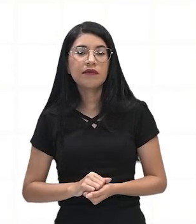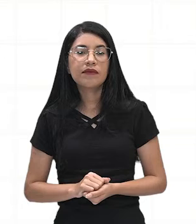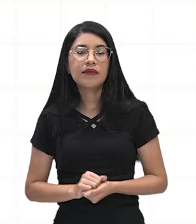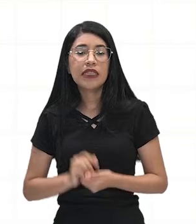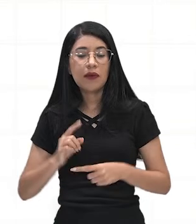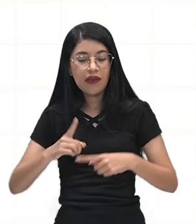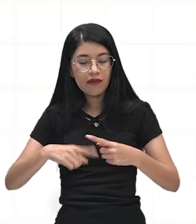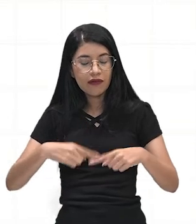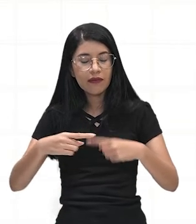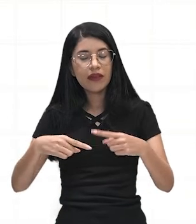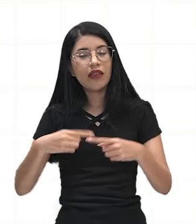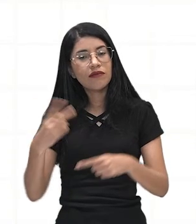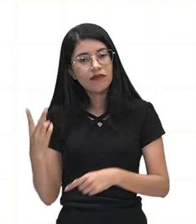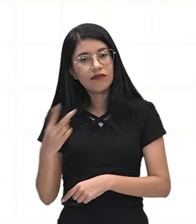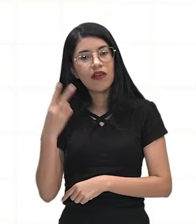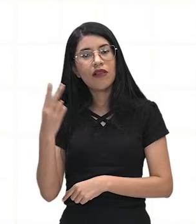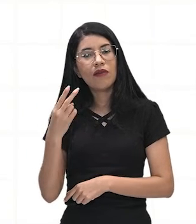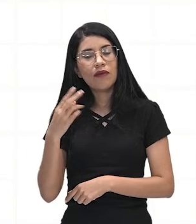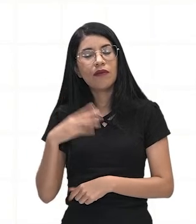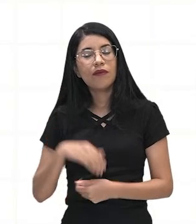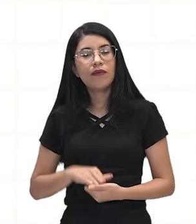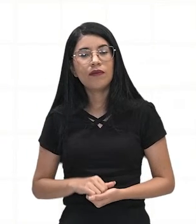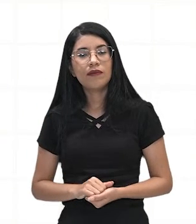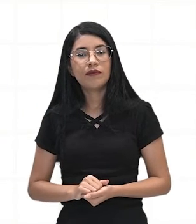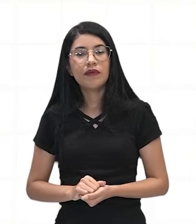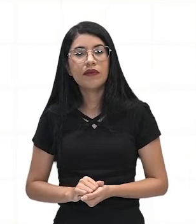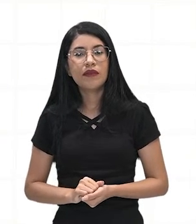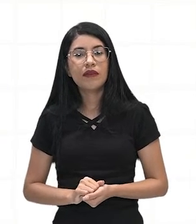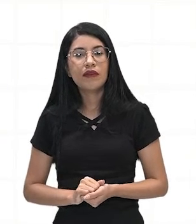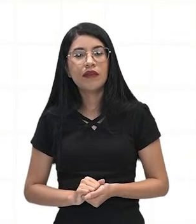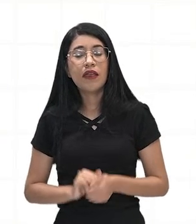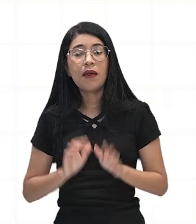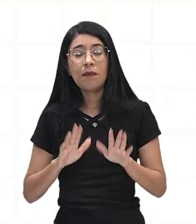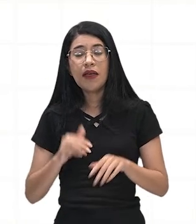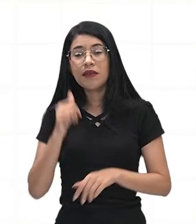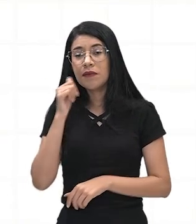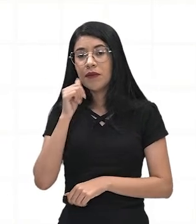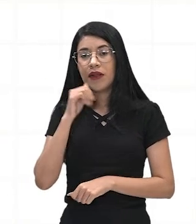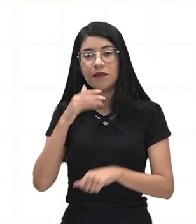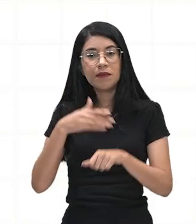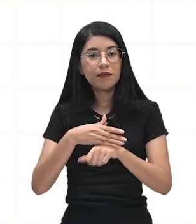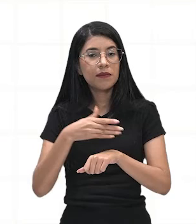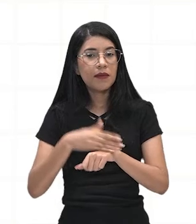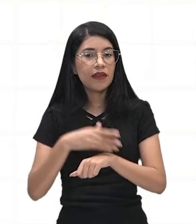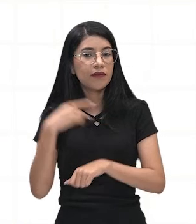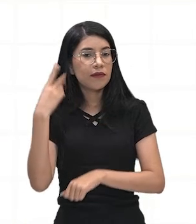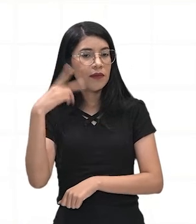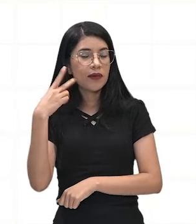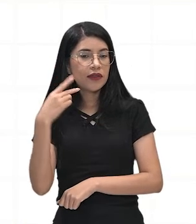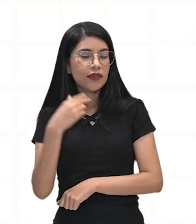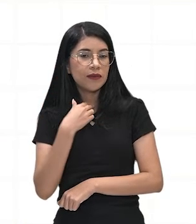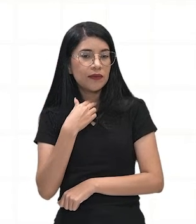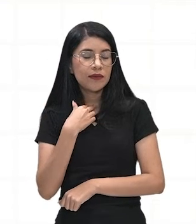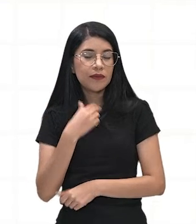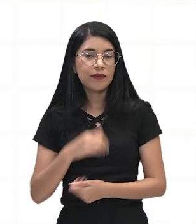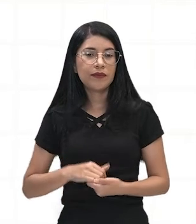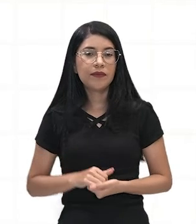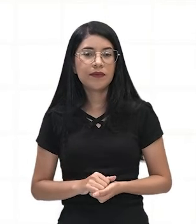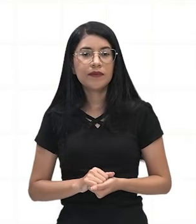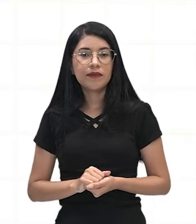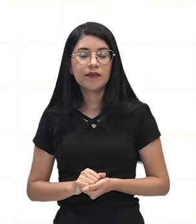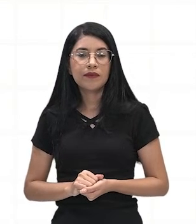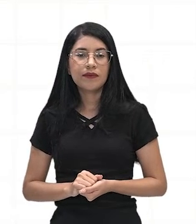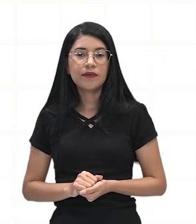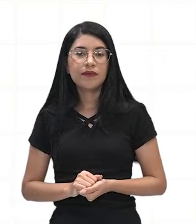altamente valorizada, mas as mulheres não tinham participação na política ou na vida pública.